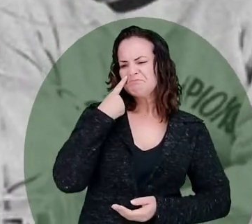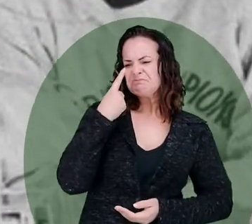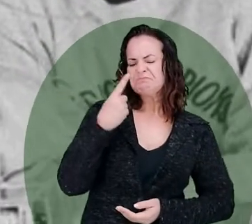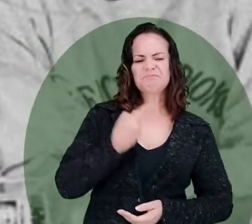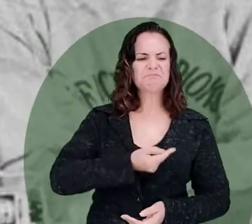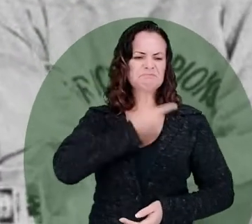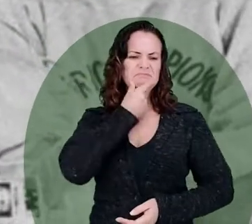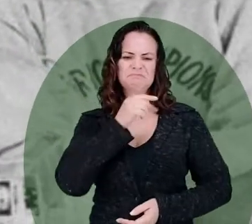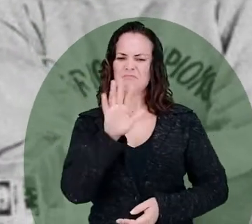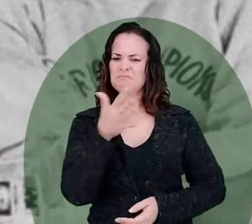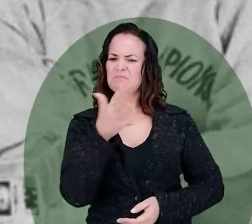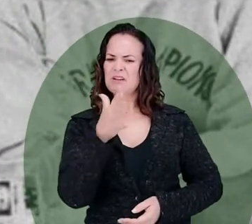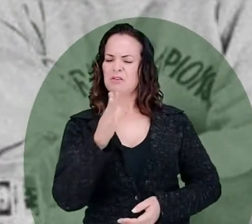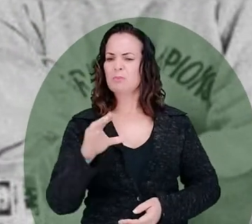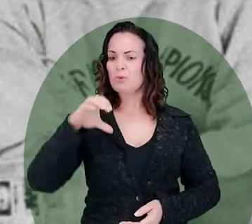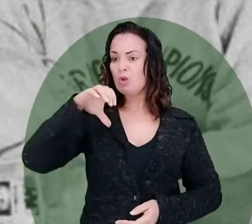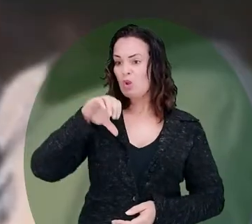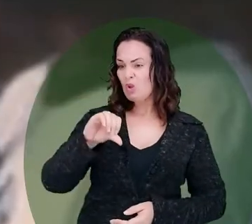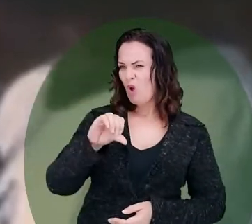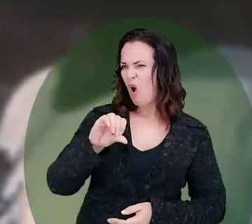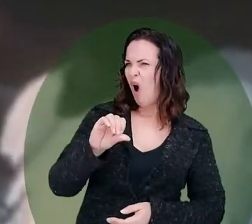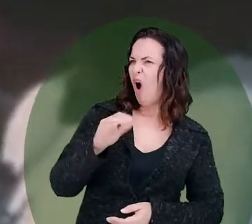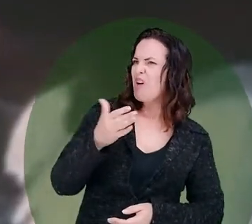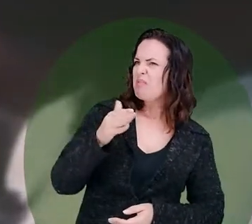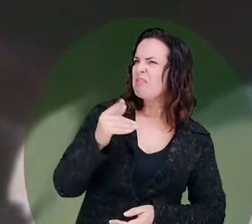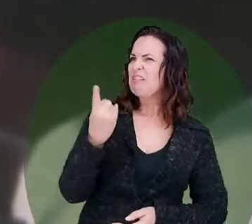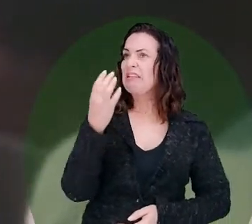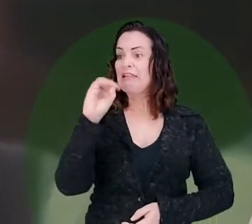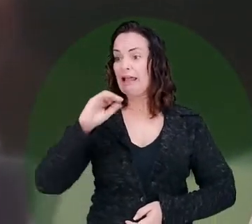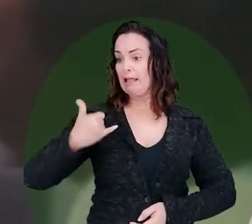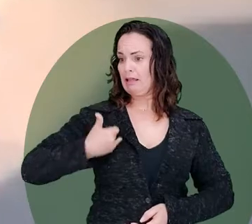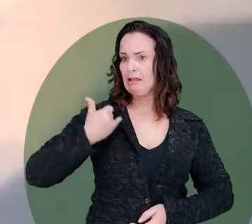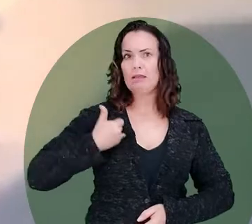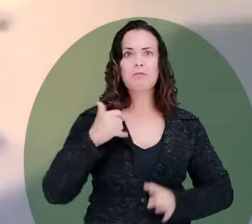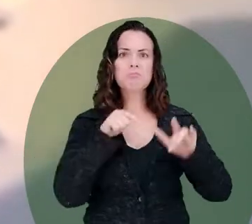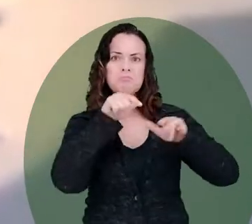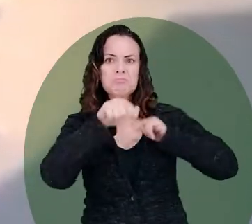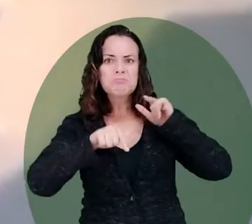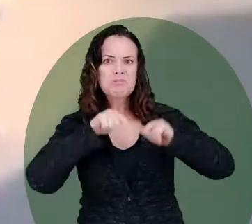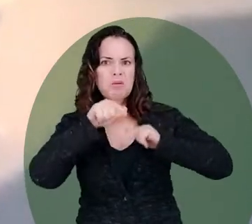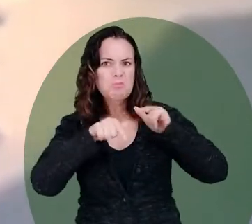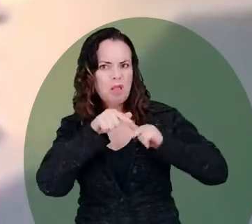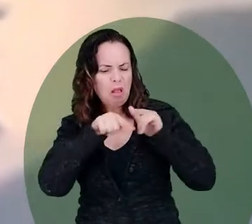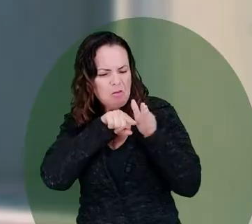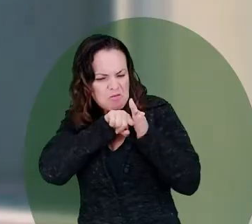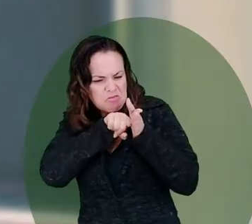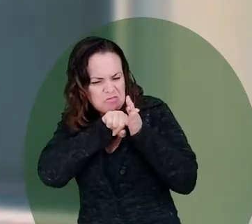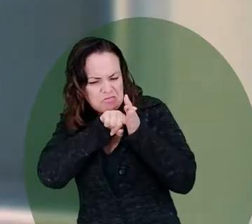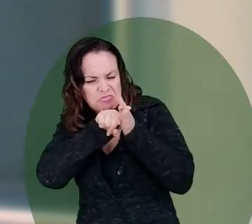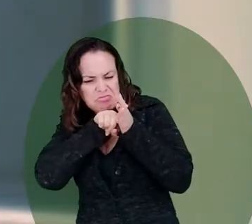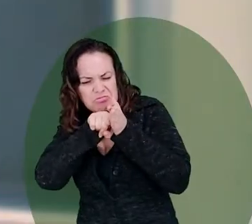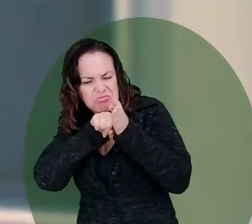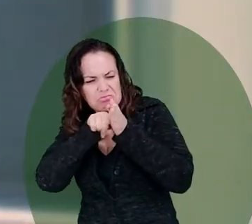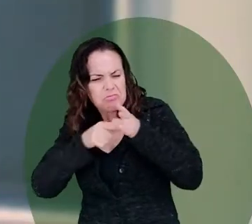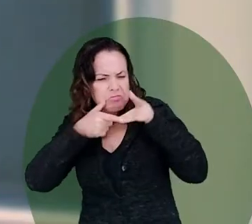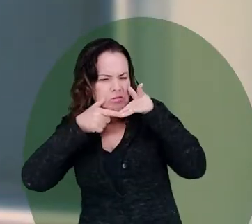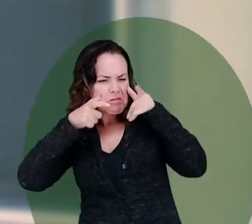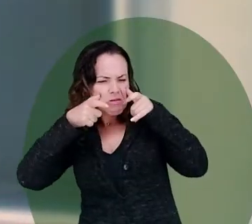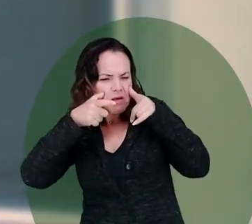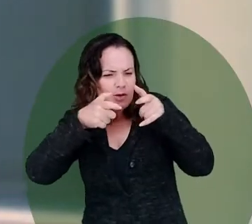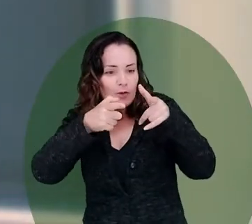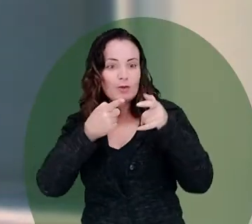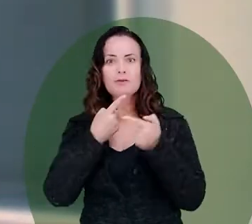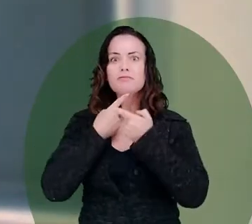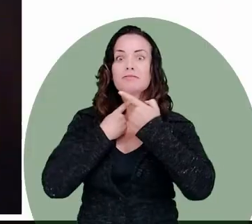uns 9 ou 10 anos, trabalhando e com uma intensidade, com uma curiosidade.